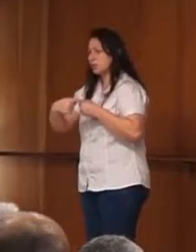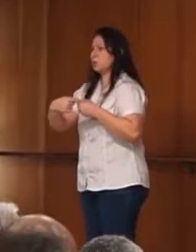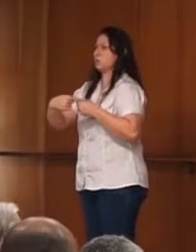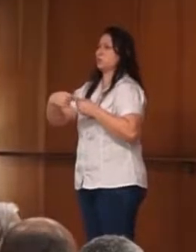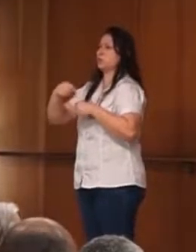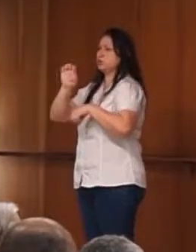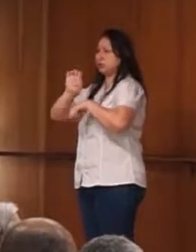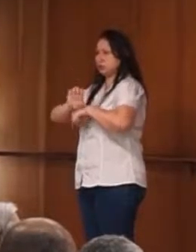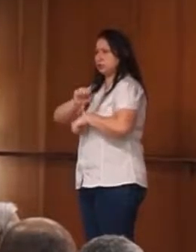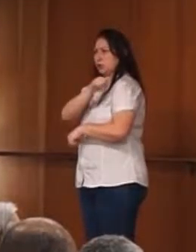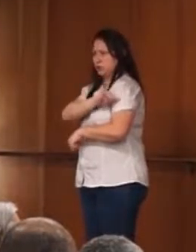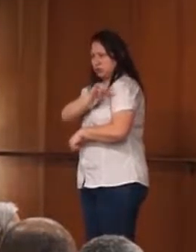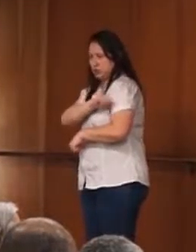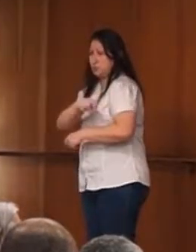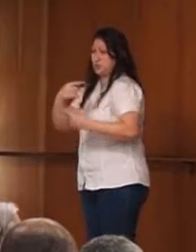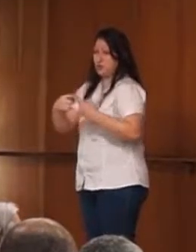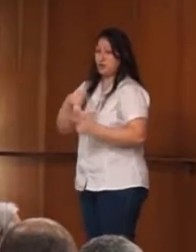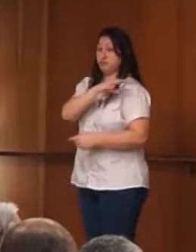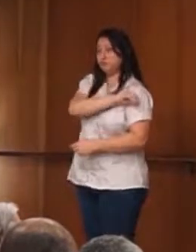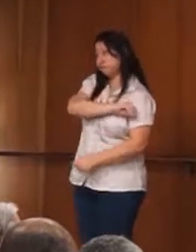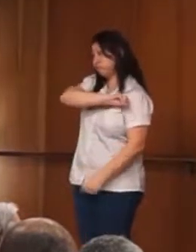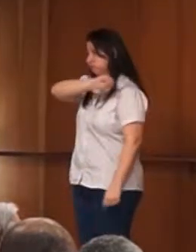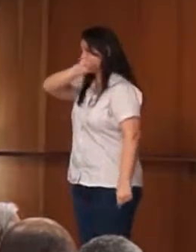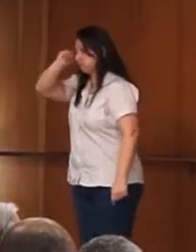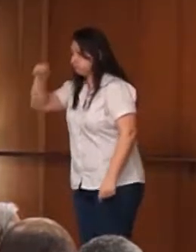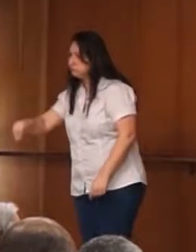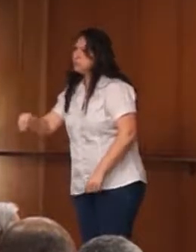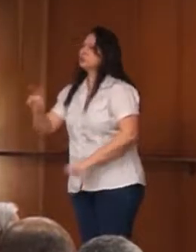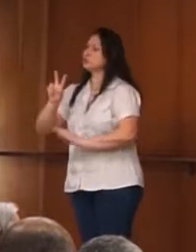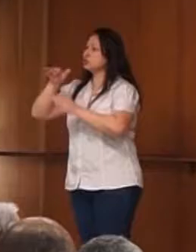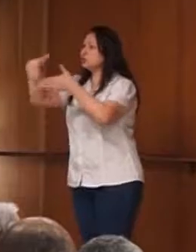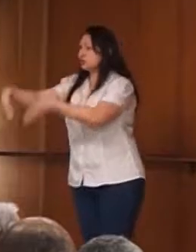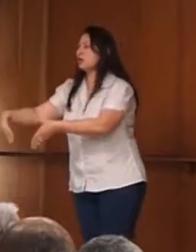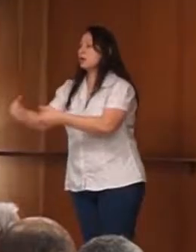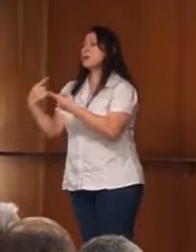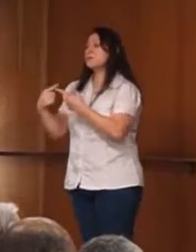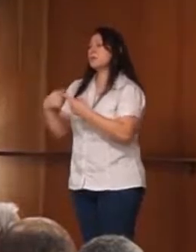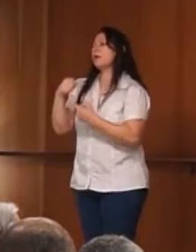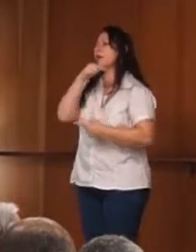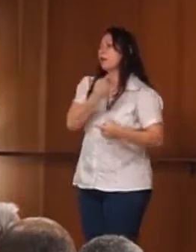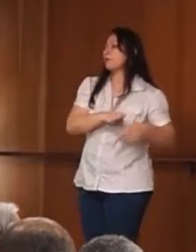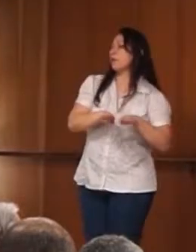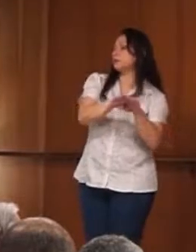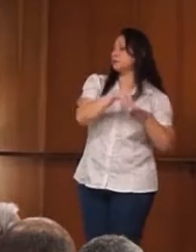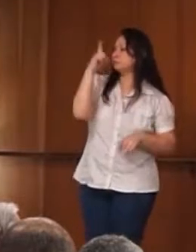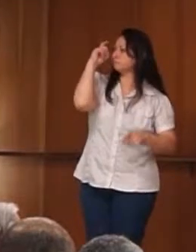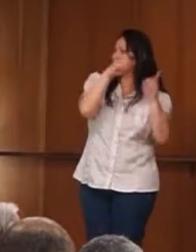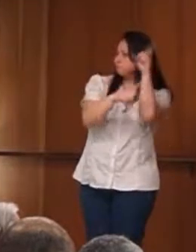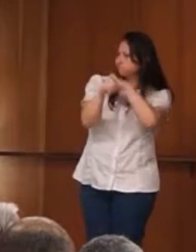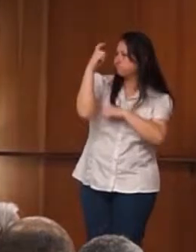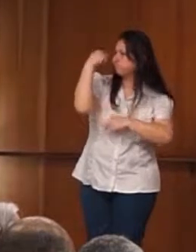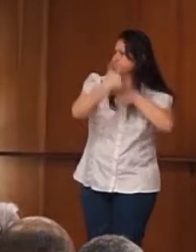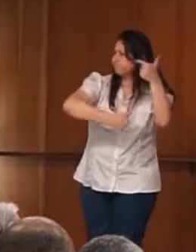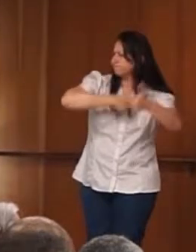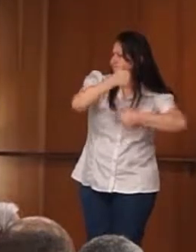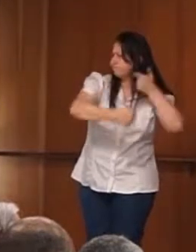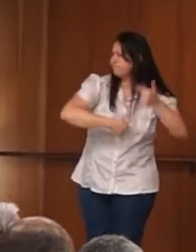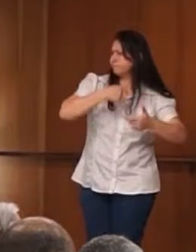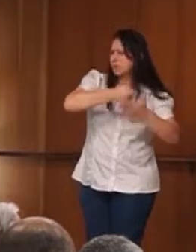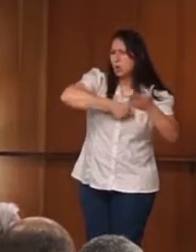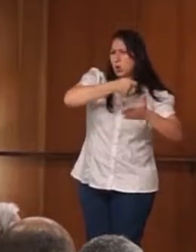por dificuldades de ter igualdade. Imagine numa sociedade